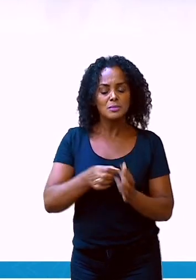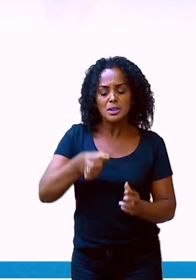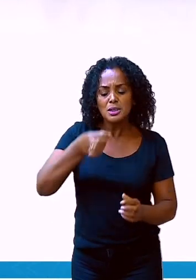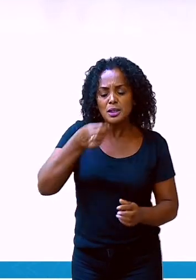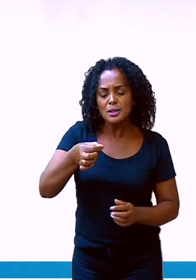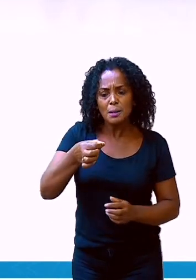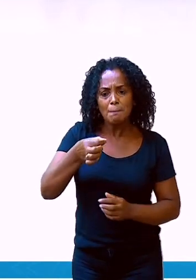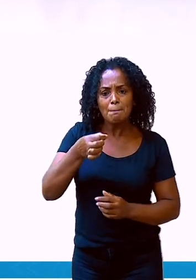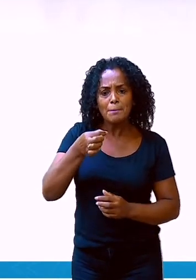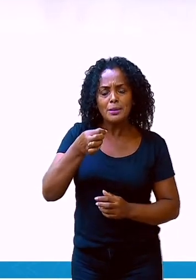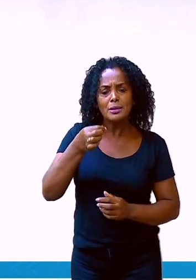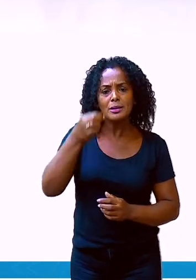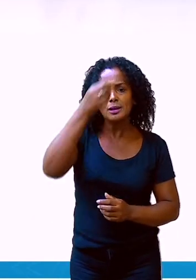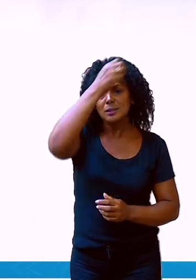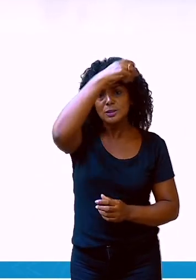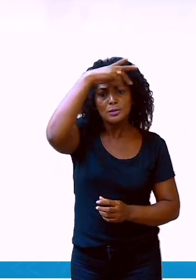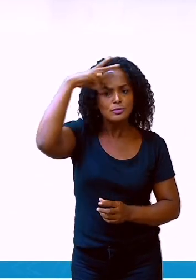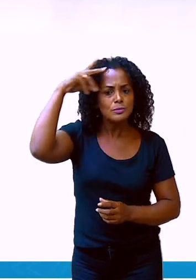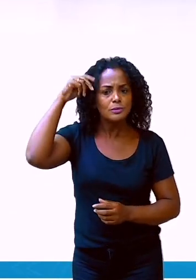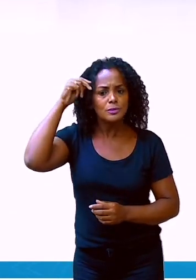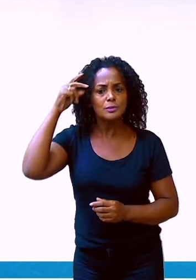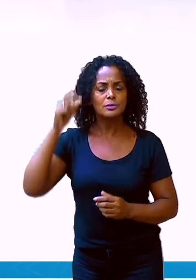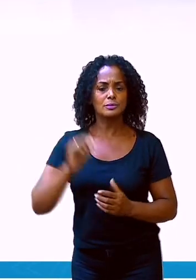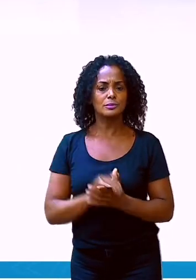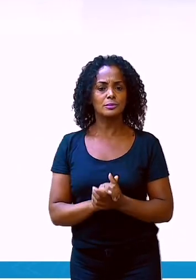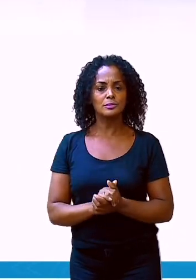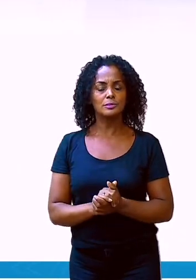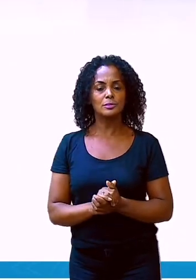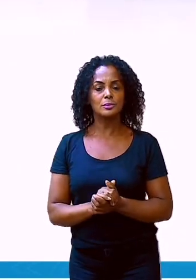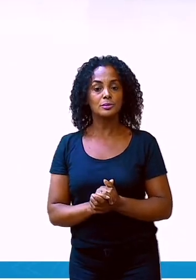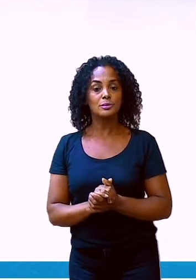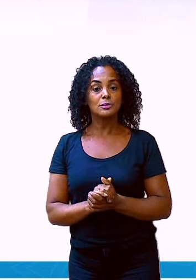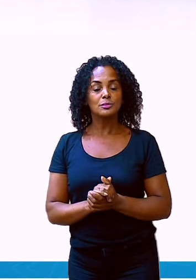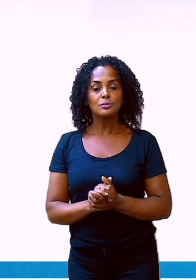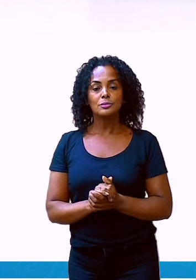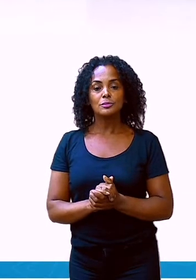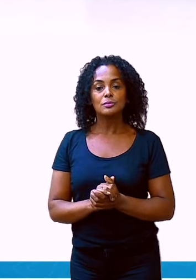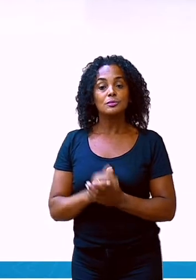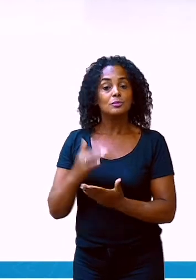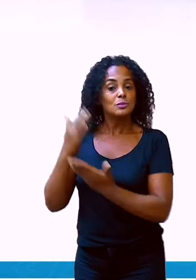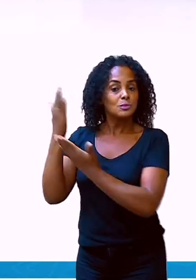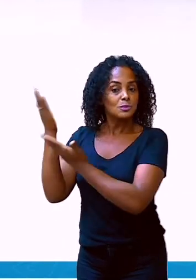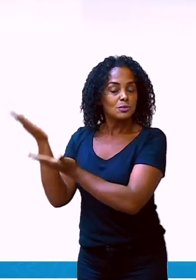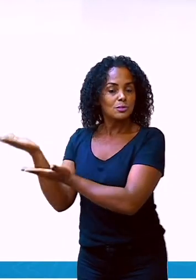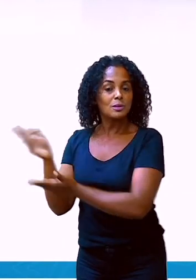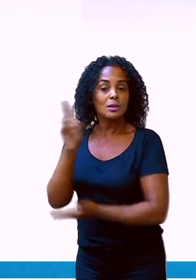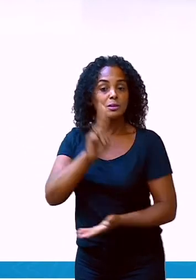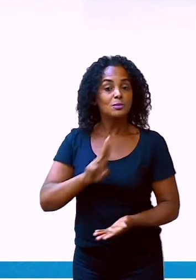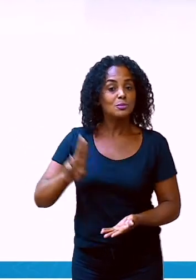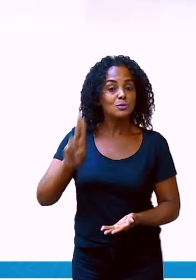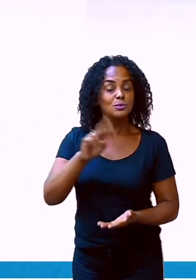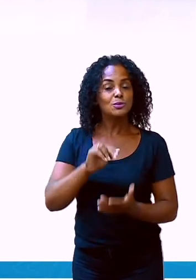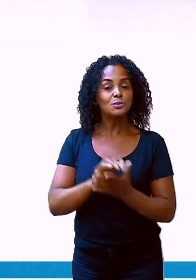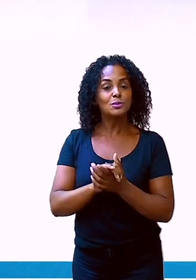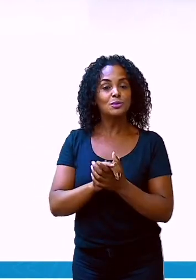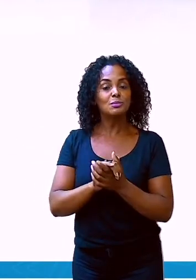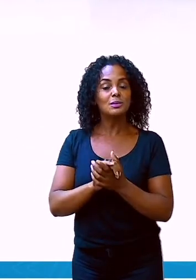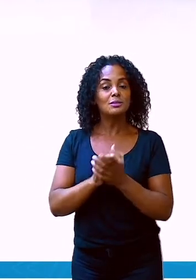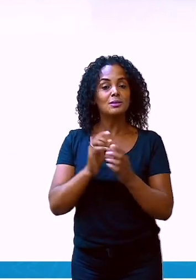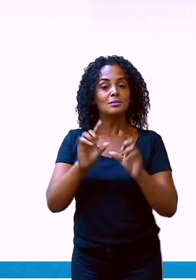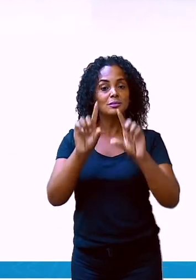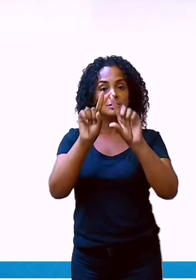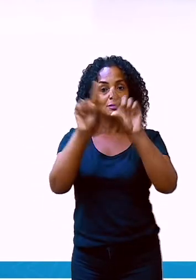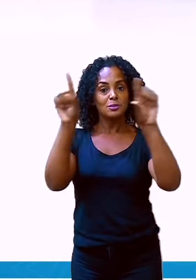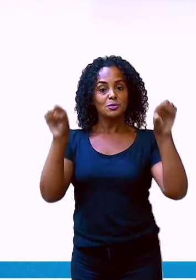refrigerante. Ficou muito legal. Olha o que ela utilizou para representar o quadro.